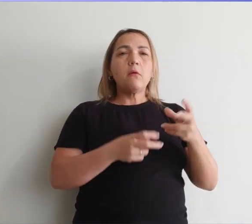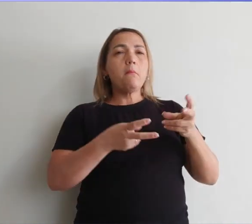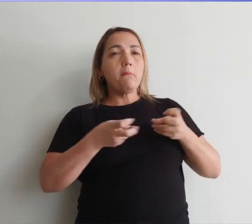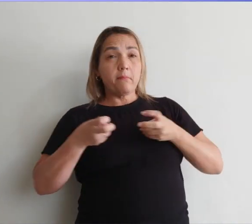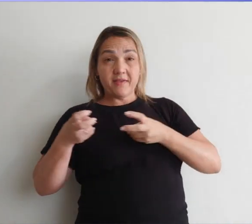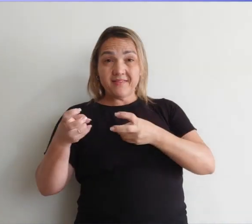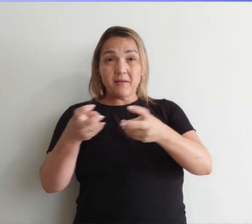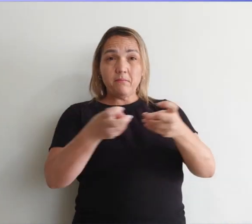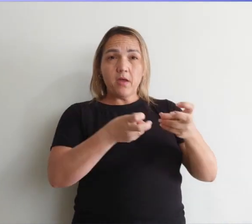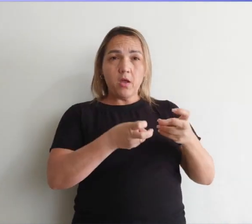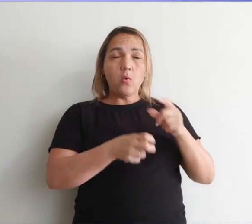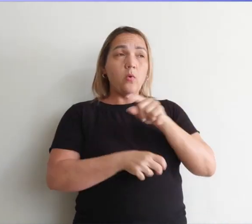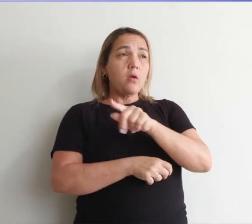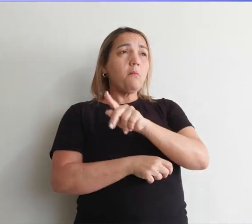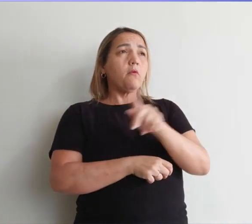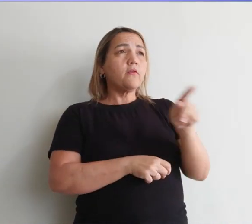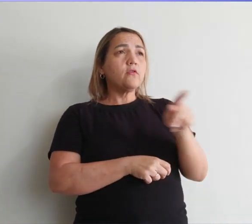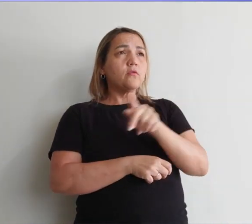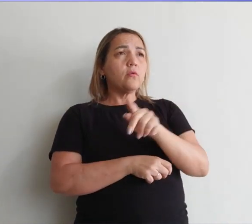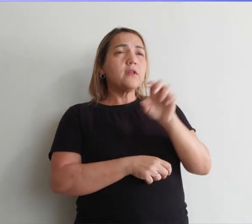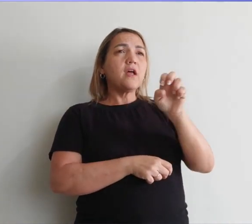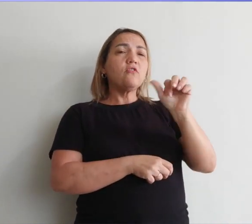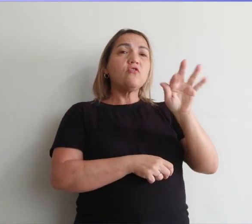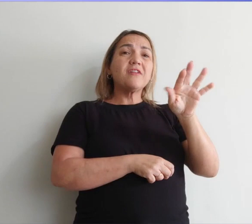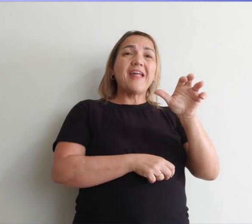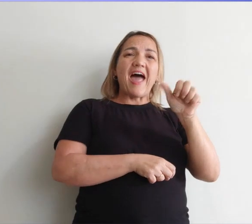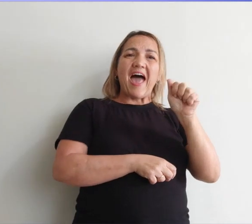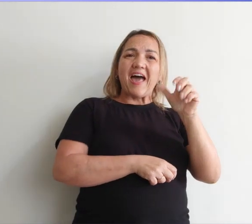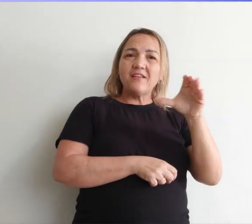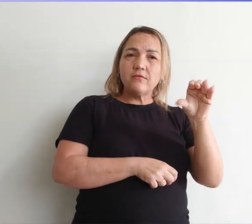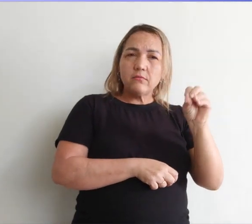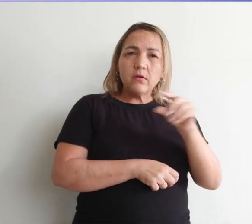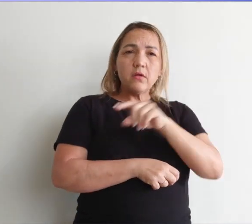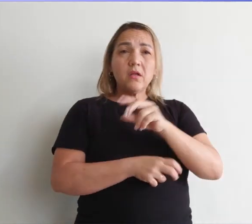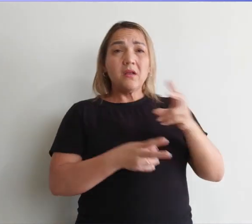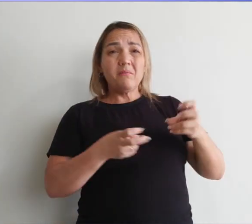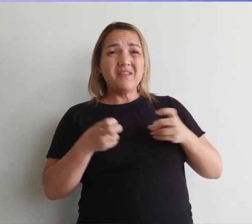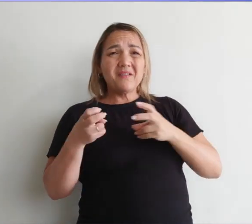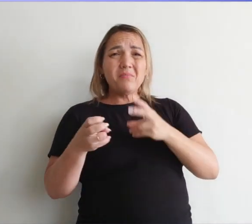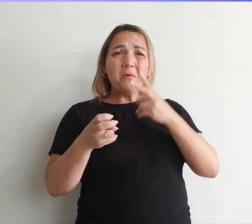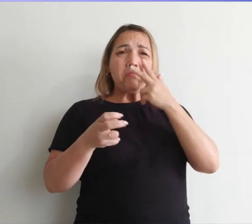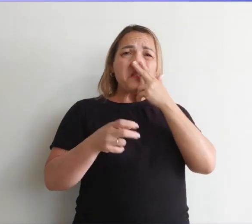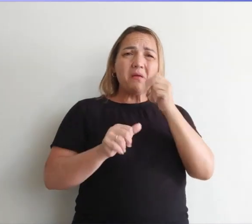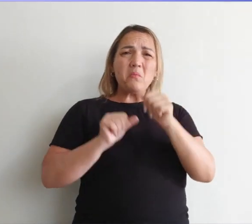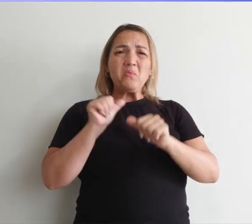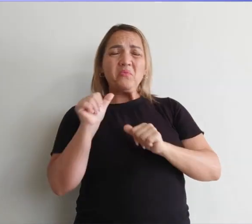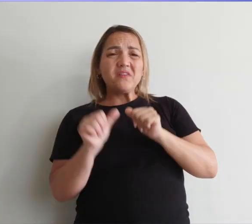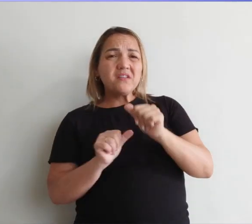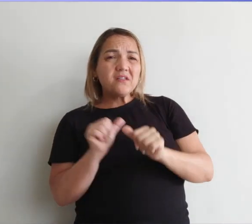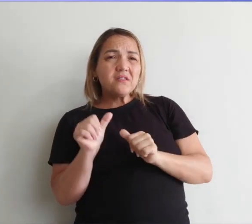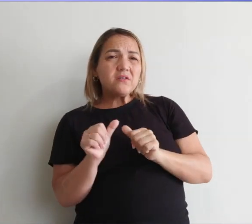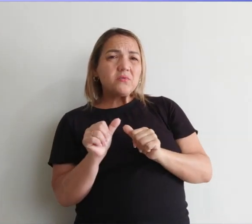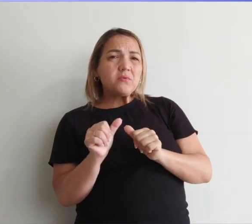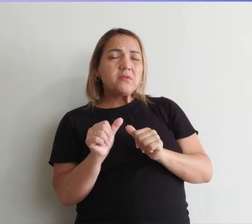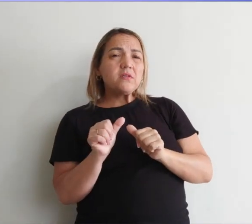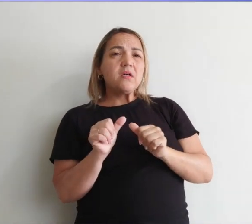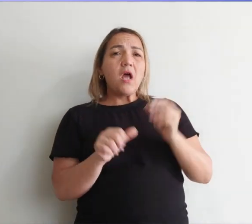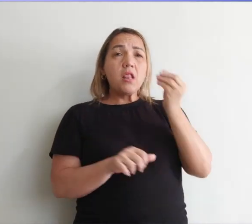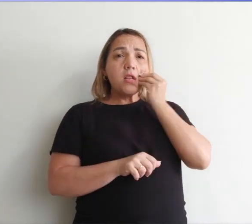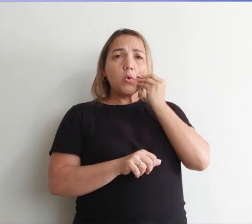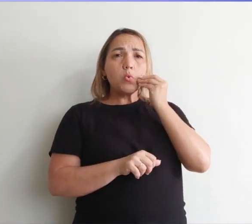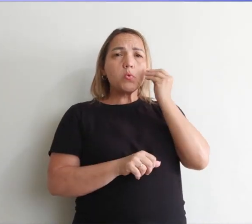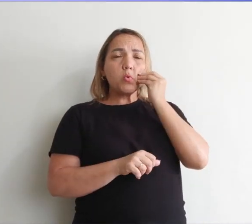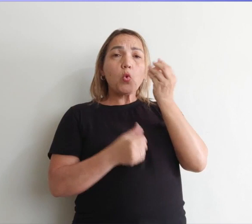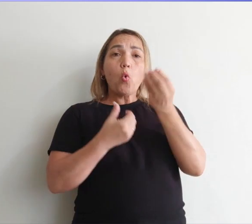assim, porque eu era professor da Anastácio, e eu percebi que a Estácio estava meio que mudando, e eu comecei a